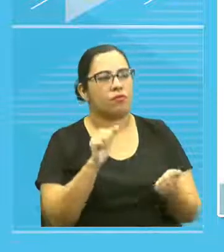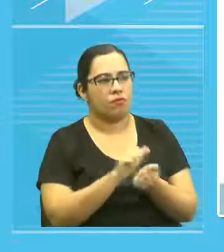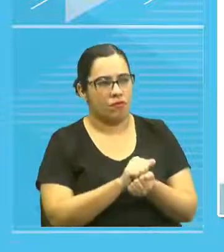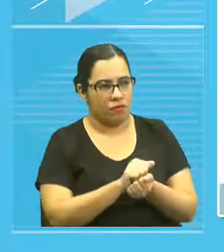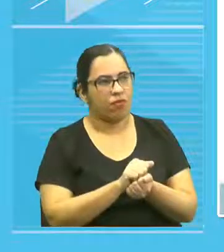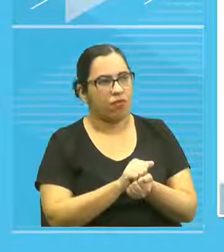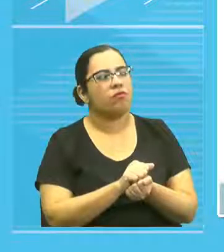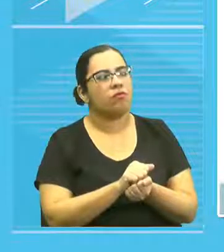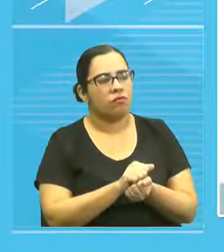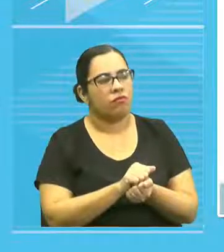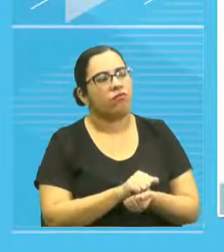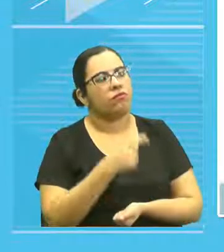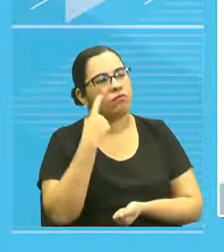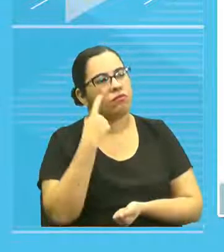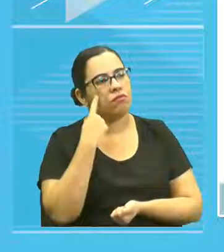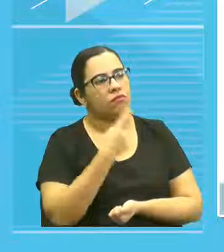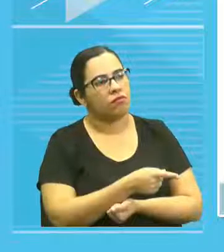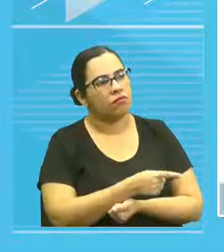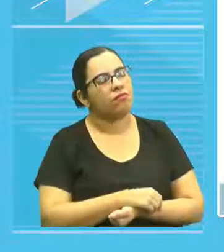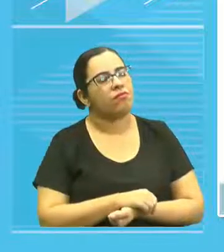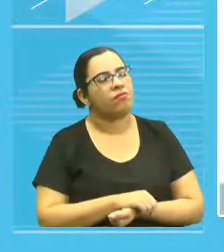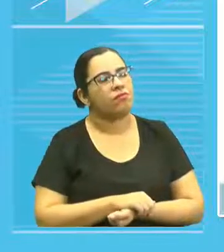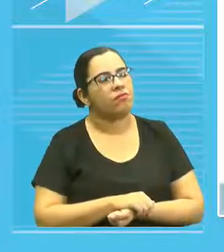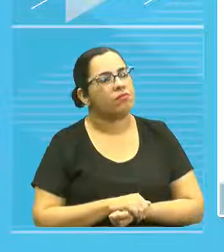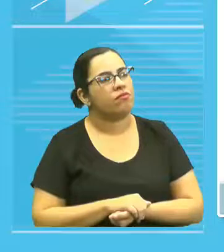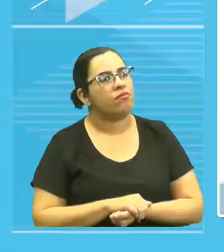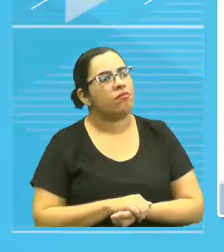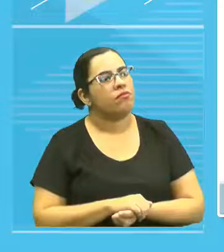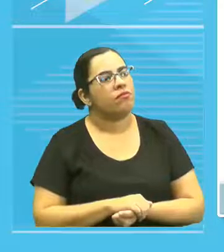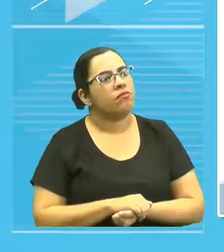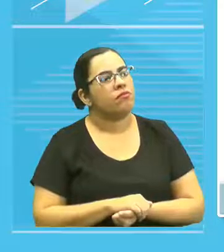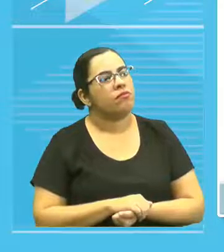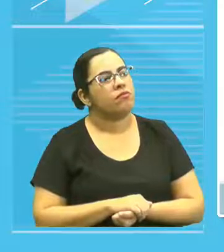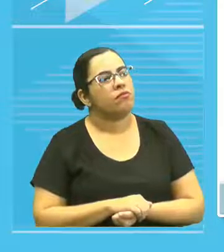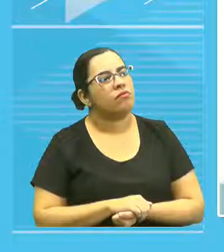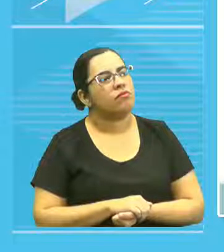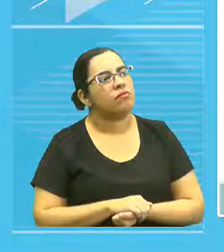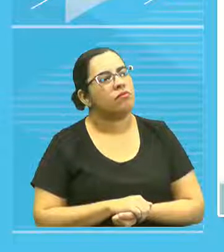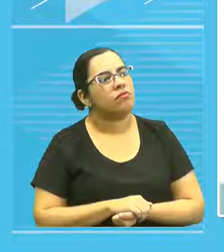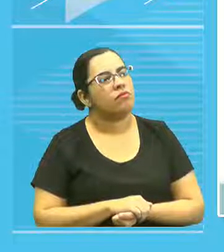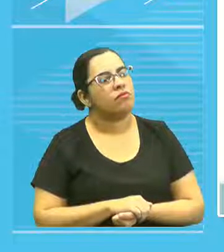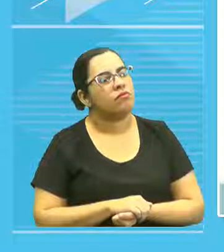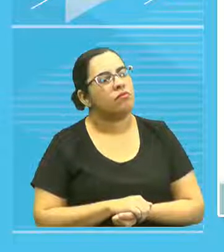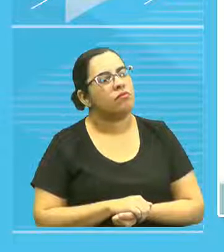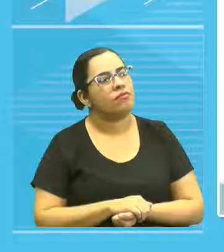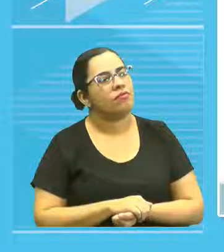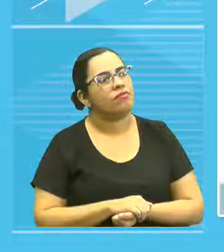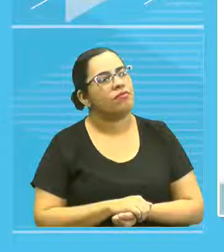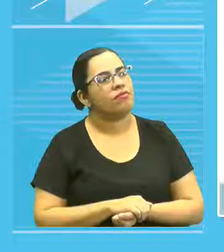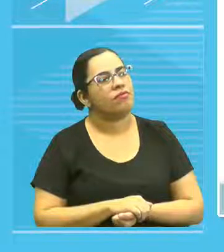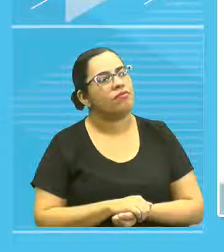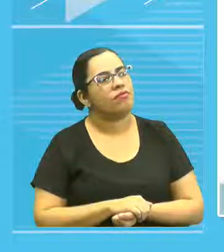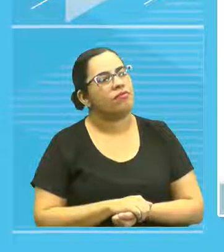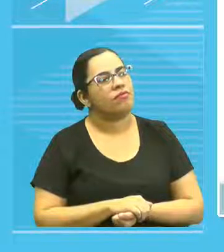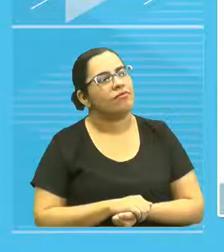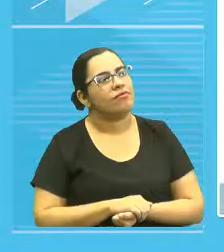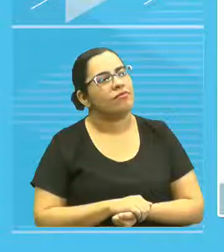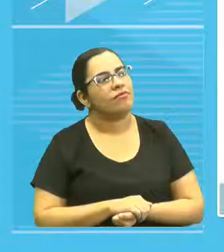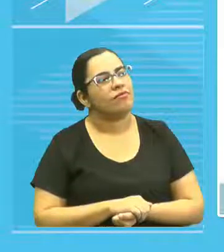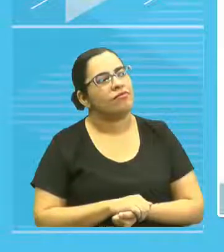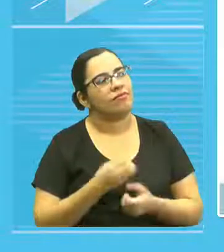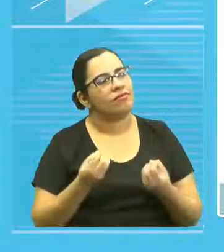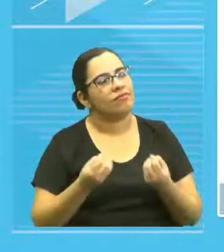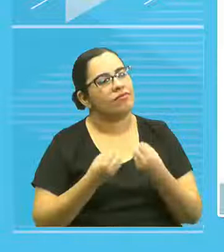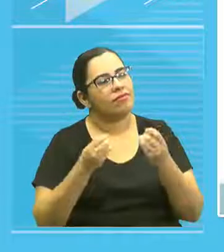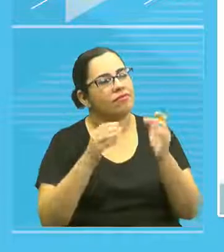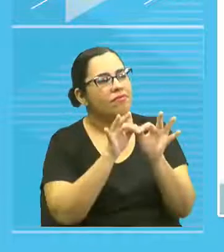junto e esse porque junto mas com acento e esse porque aqui Gabriel é para